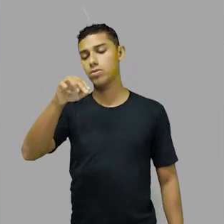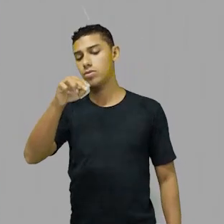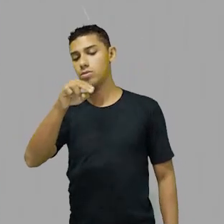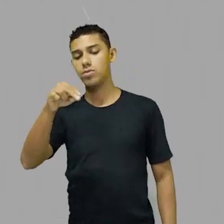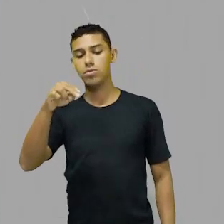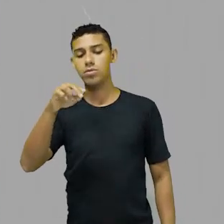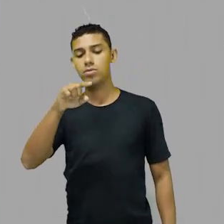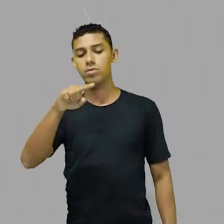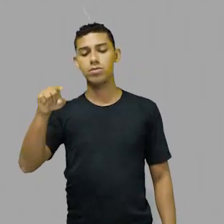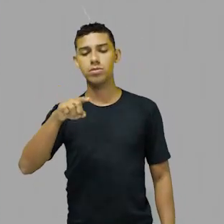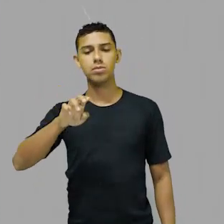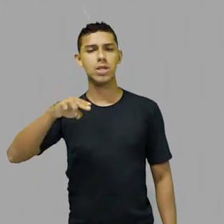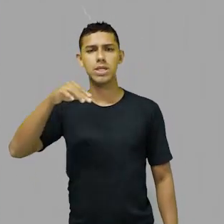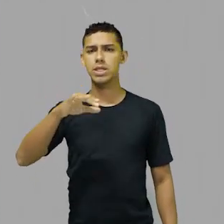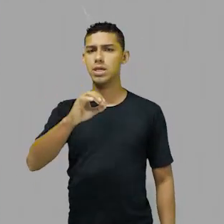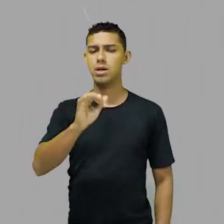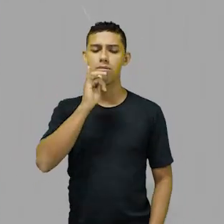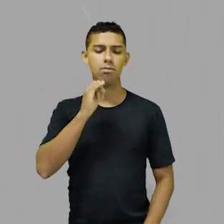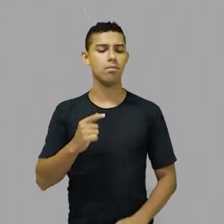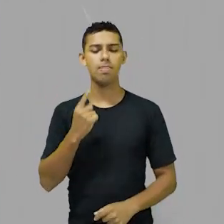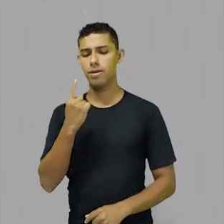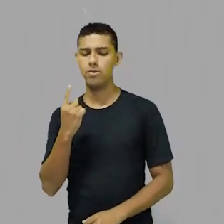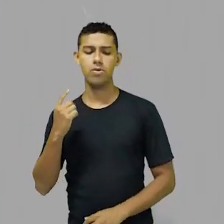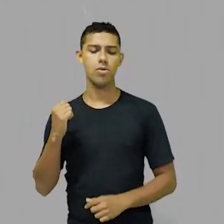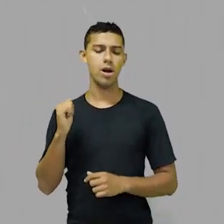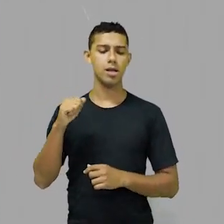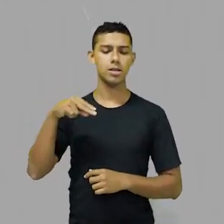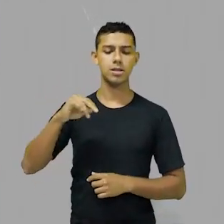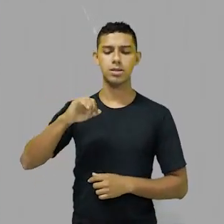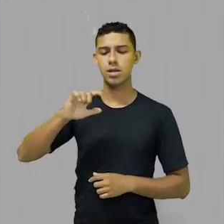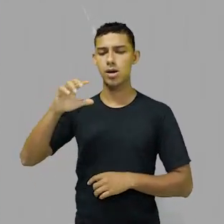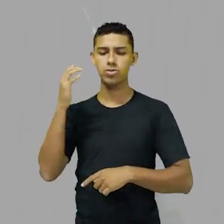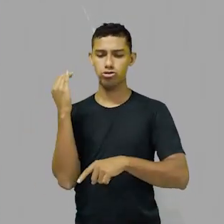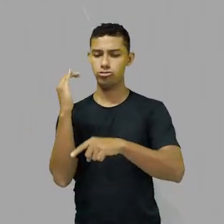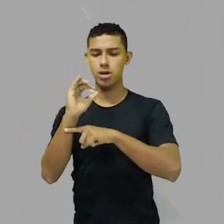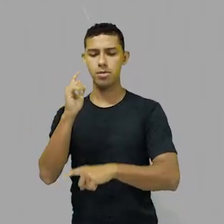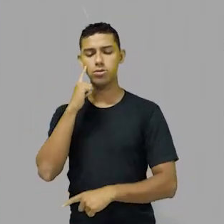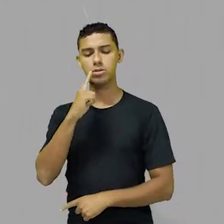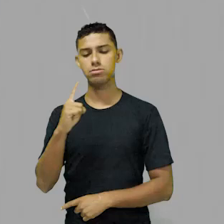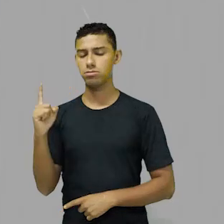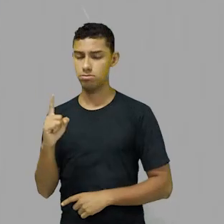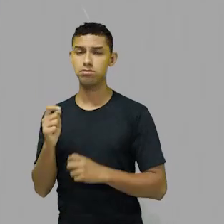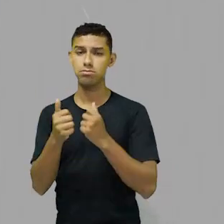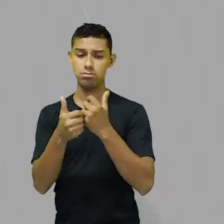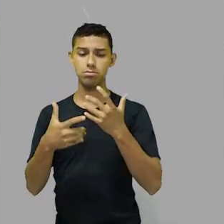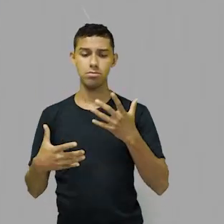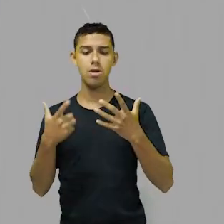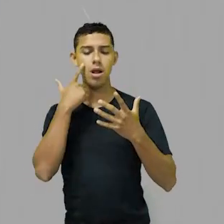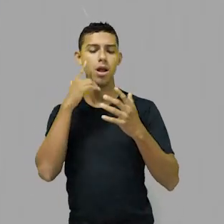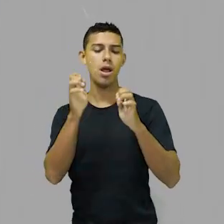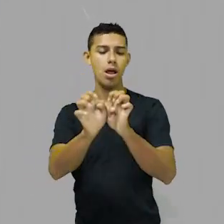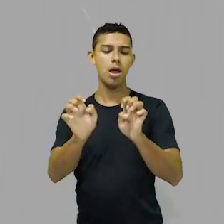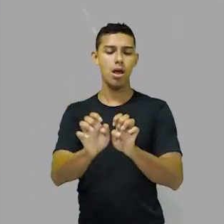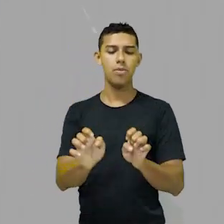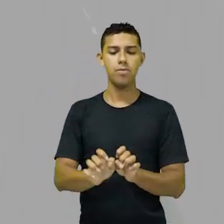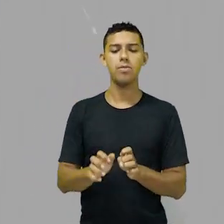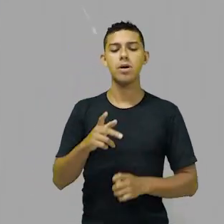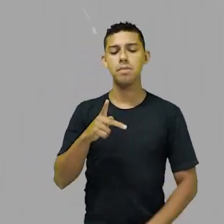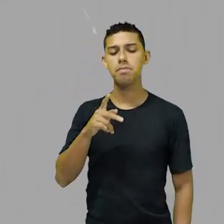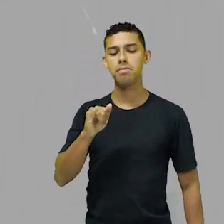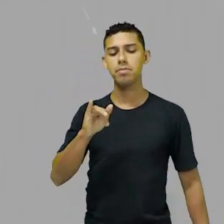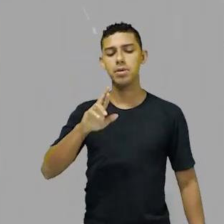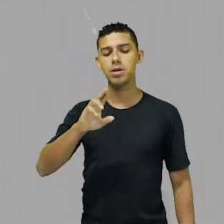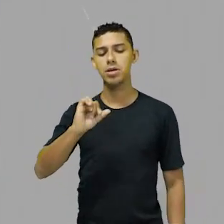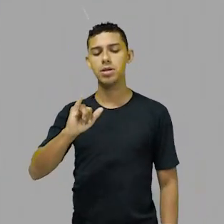anel de carbono, né? Que é derivado justamente dessa estrutura chamada pirimidina.